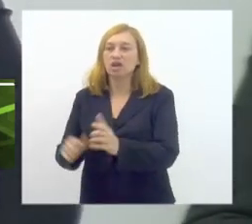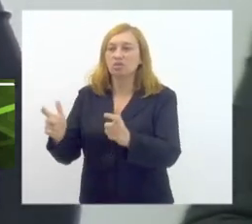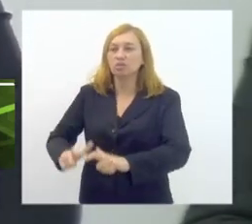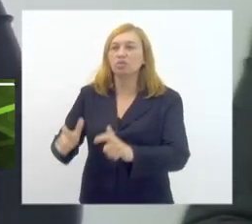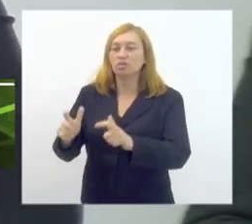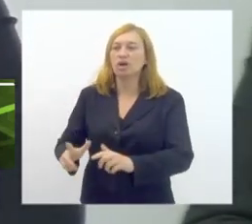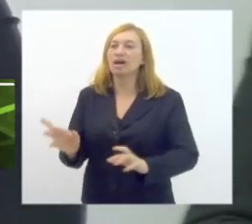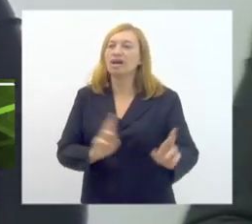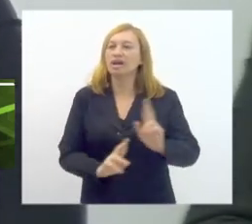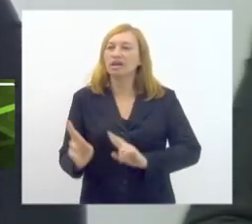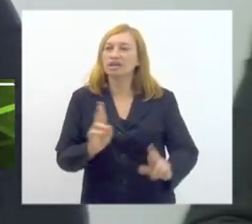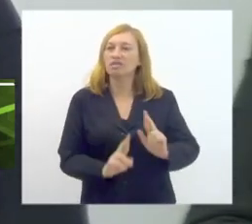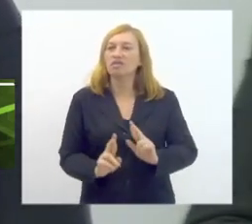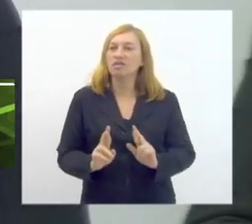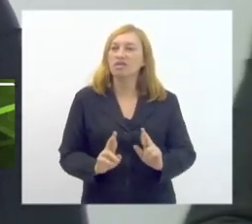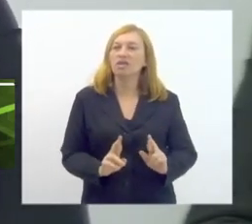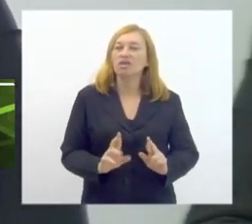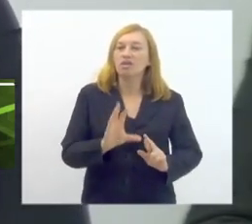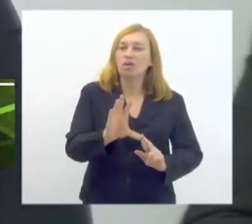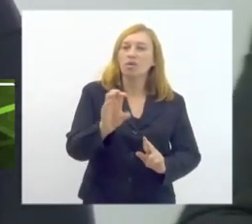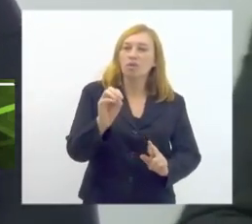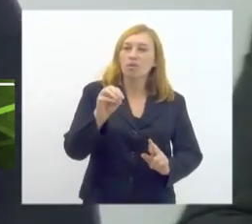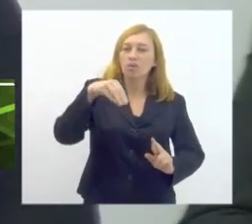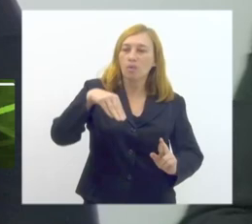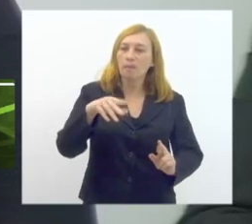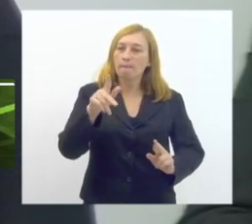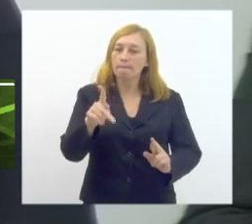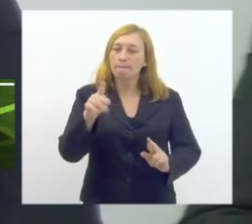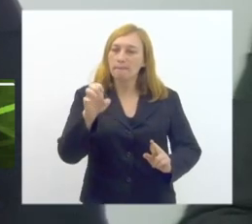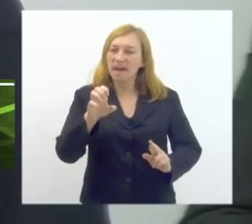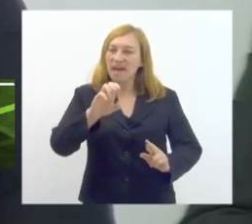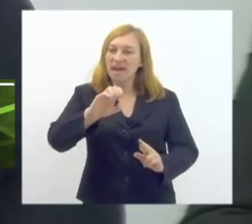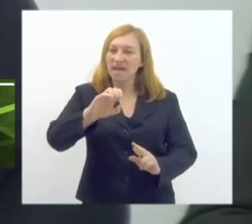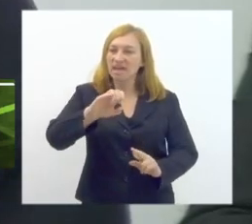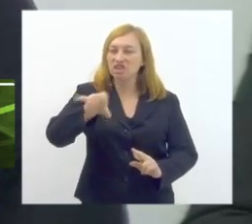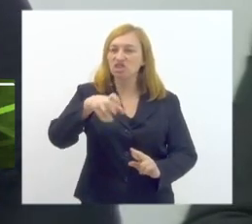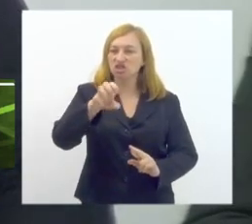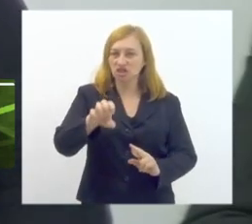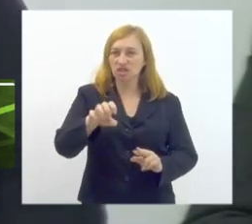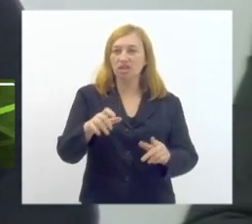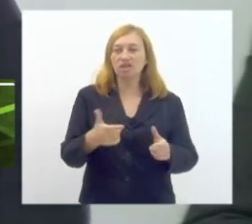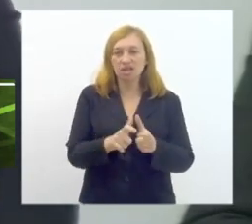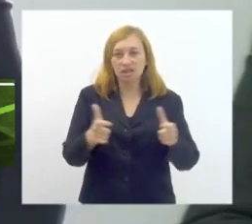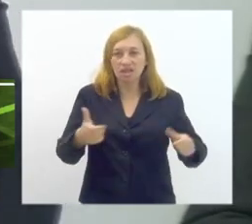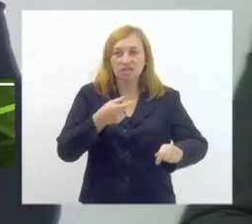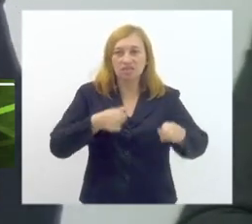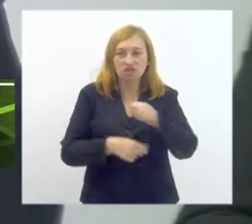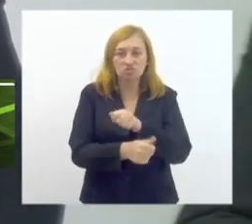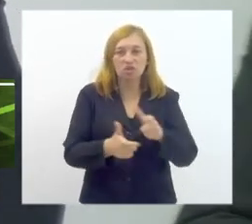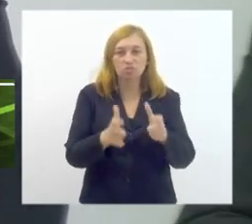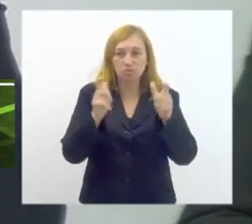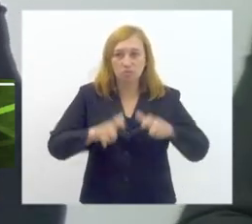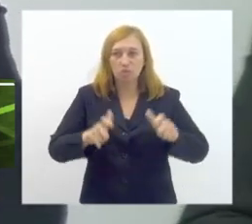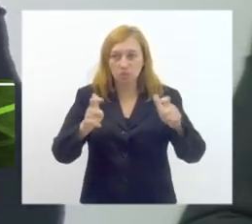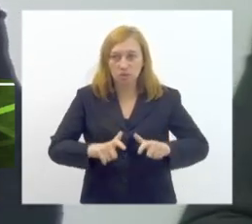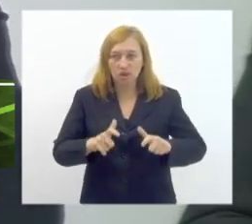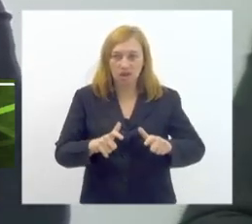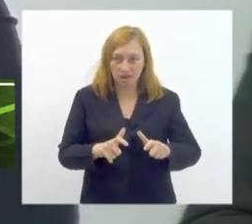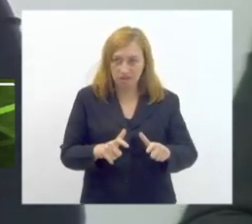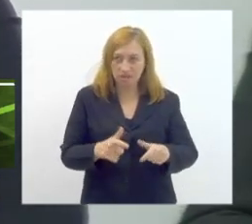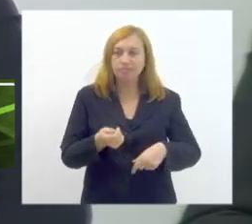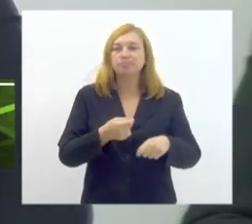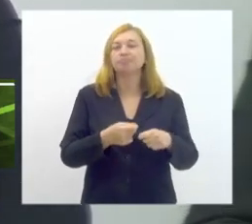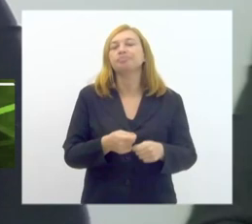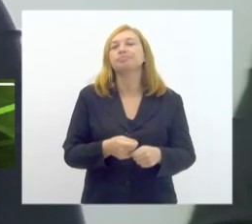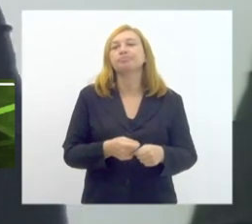ao antigo e finado Comperge. Né, uma expectativa que se criou muito grande de investimento para toda a região, um boom econômico para toda